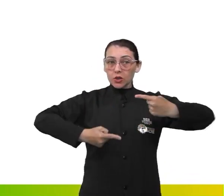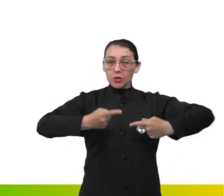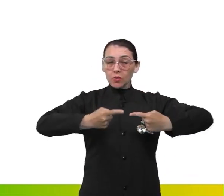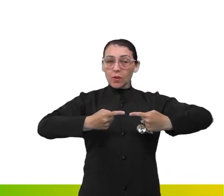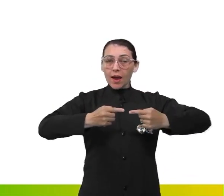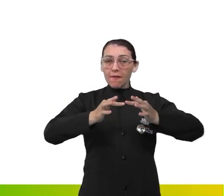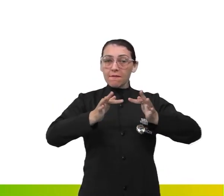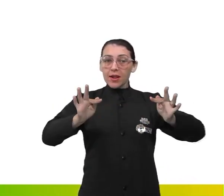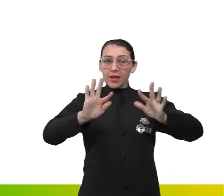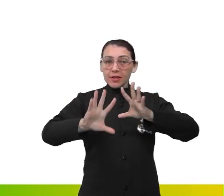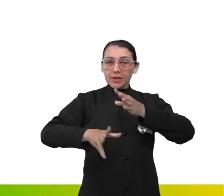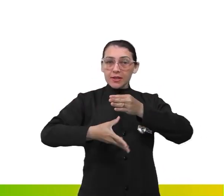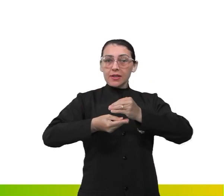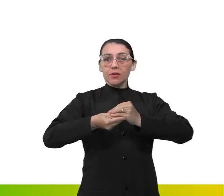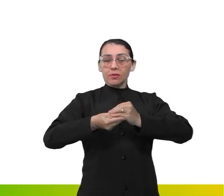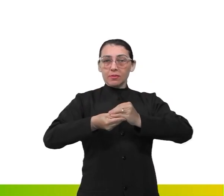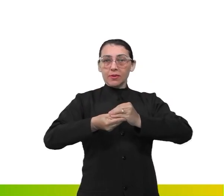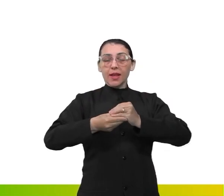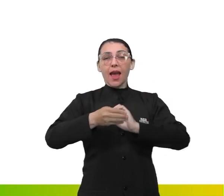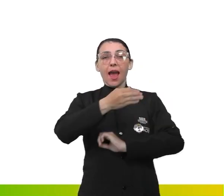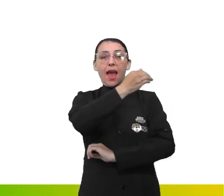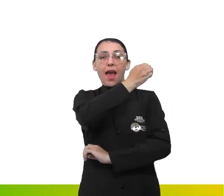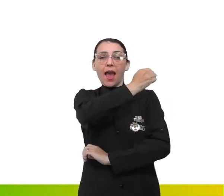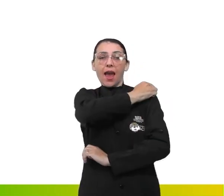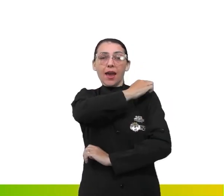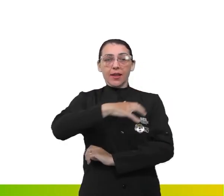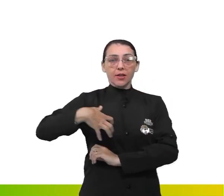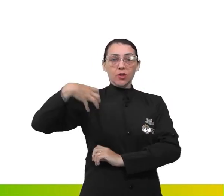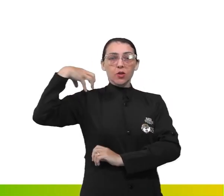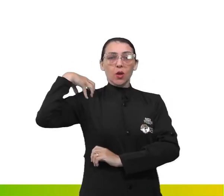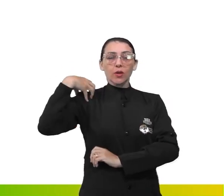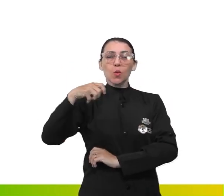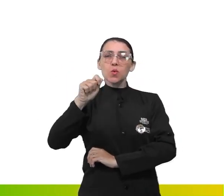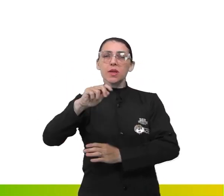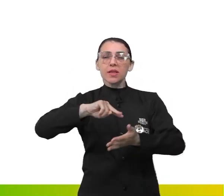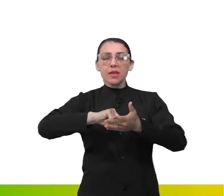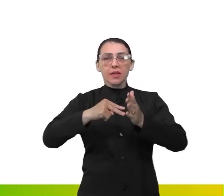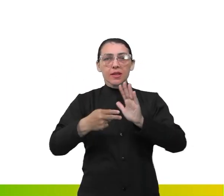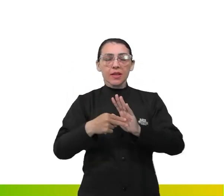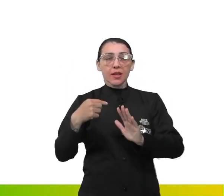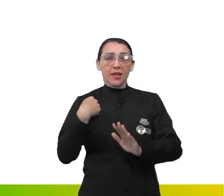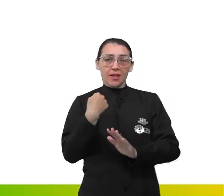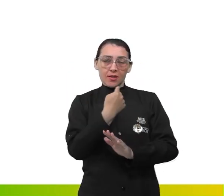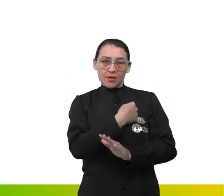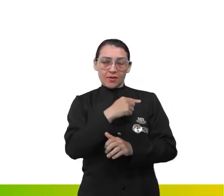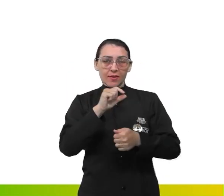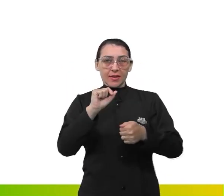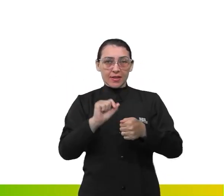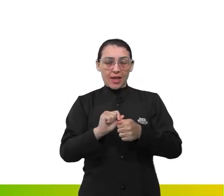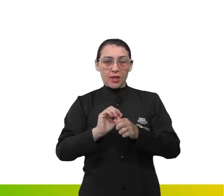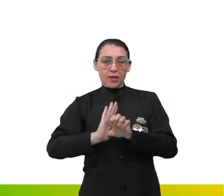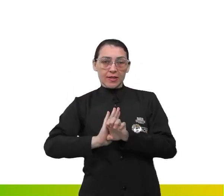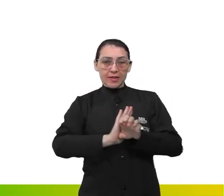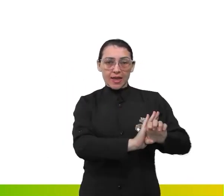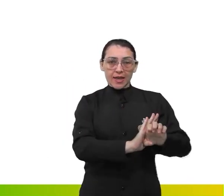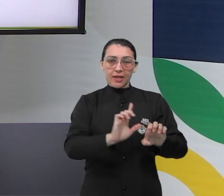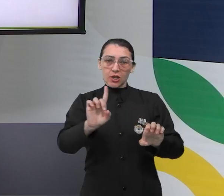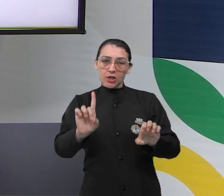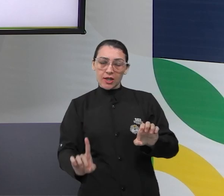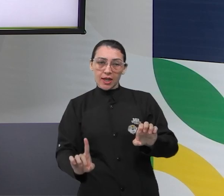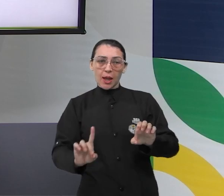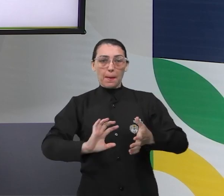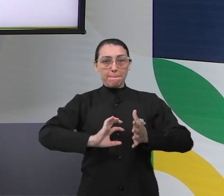animal político. Então essa frase é do Aristóteles. O que isso quer dizer? Que nós formamos esquerda e direita e